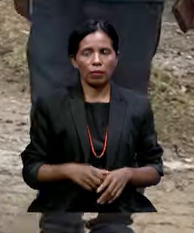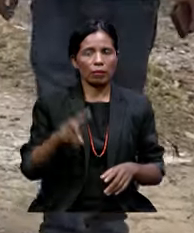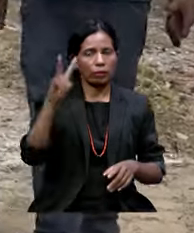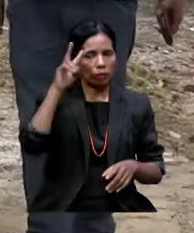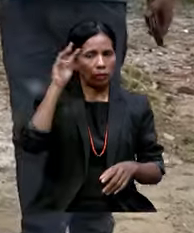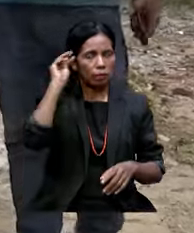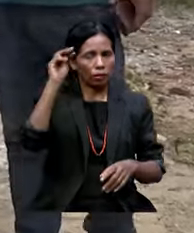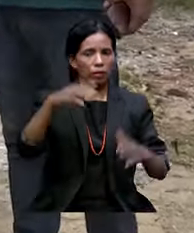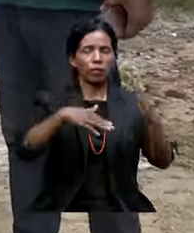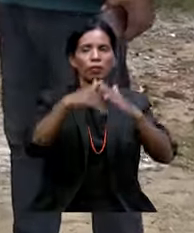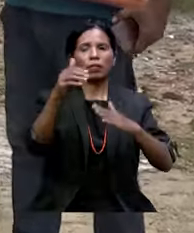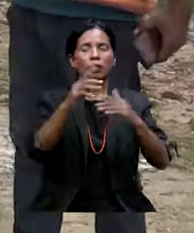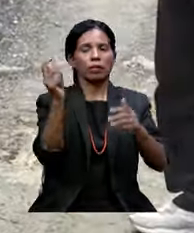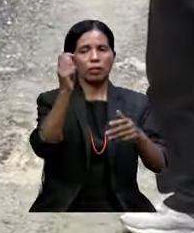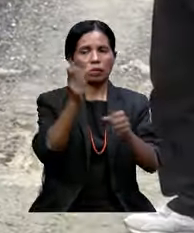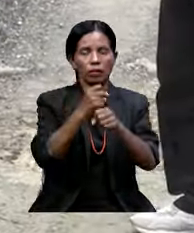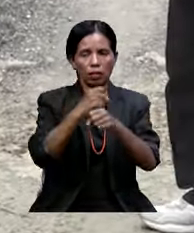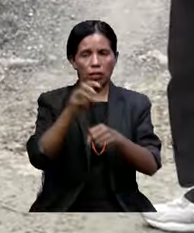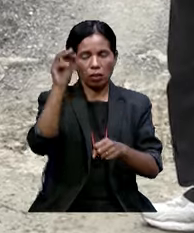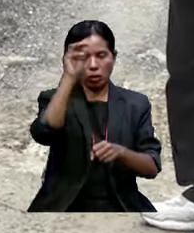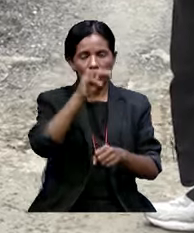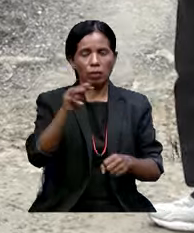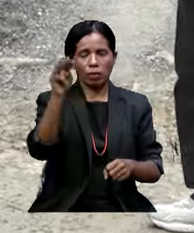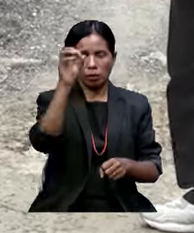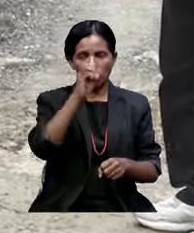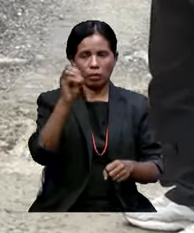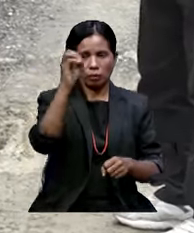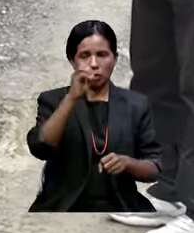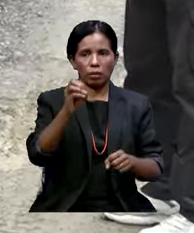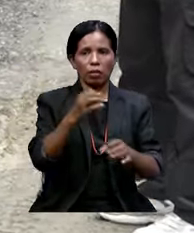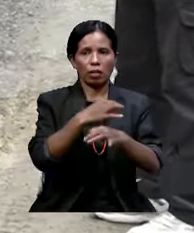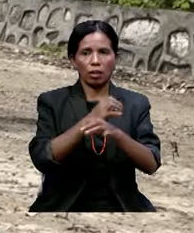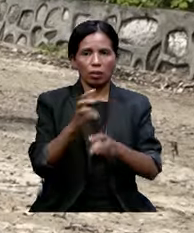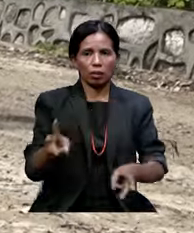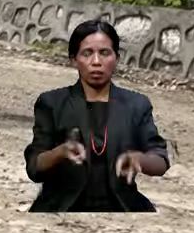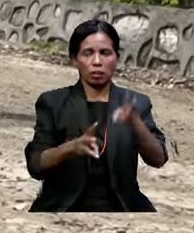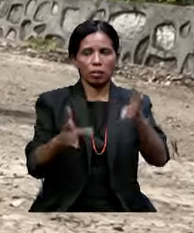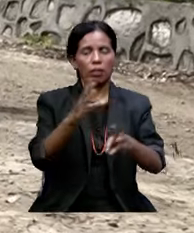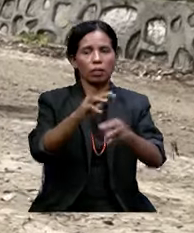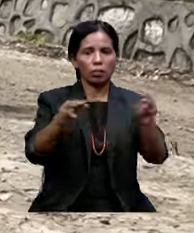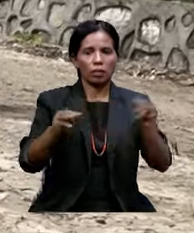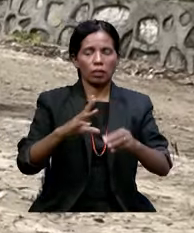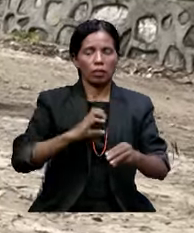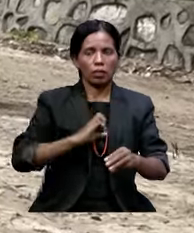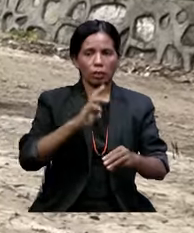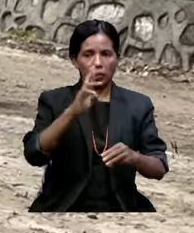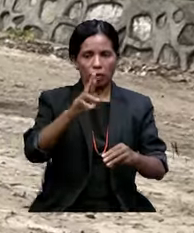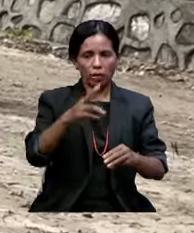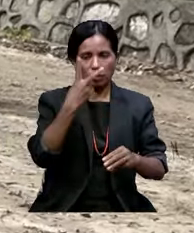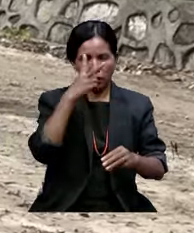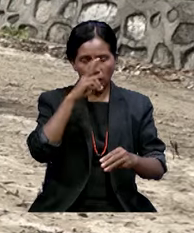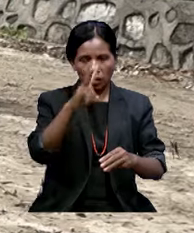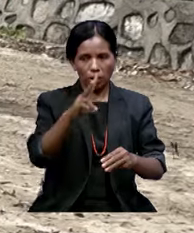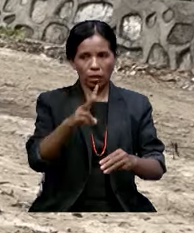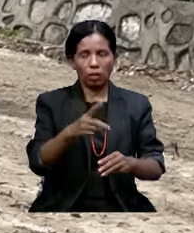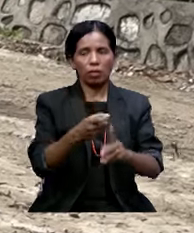Vice-ministro Infraestrutura Terçané hala observação do projeto de reabilitação na estrada Iharaila Culete no município Hermera, onde há